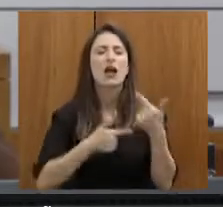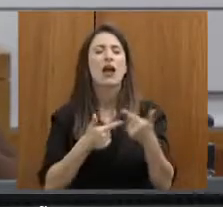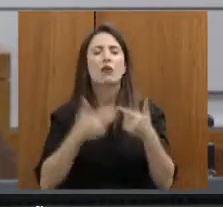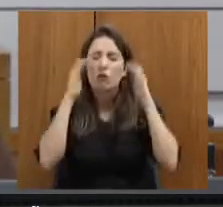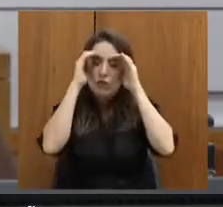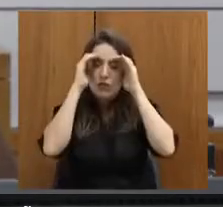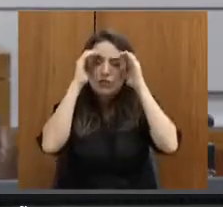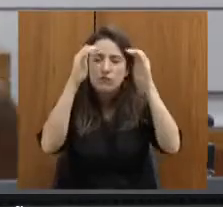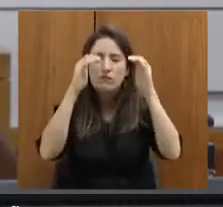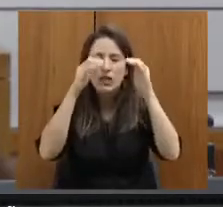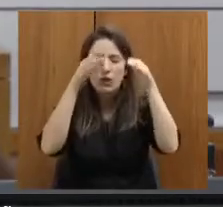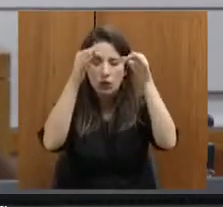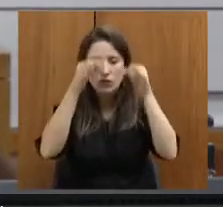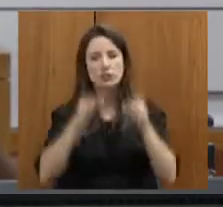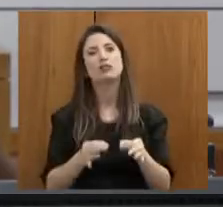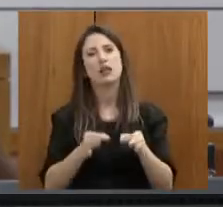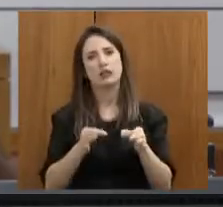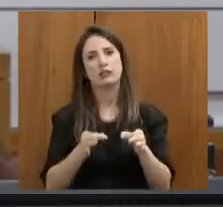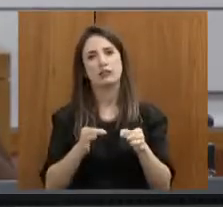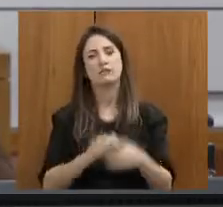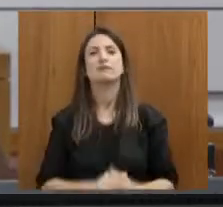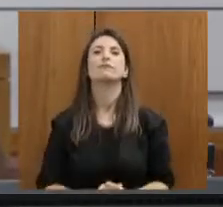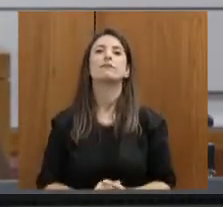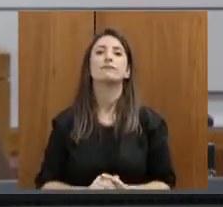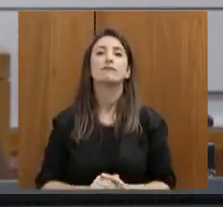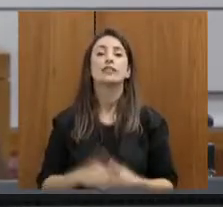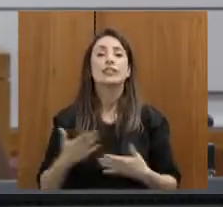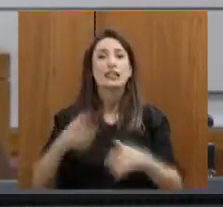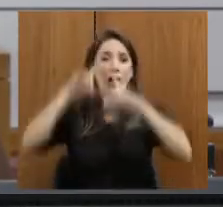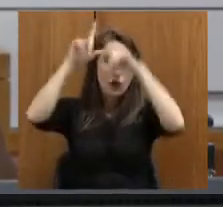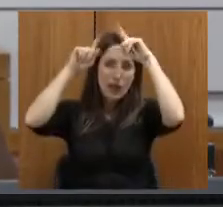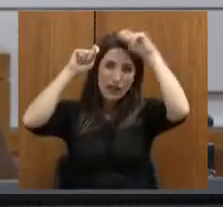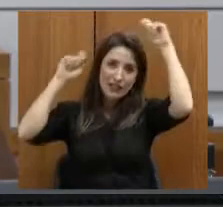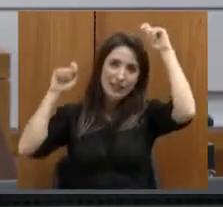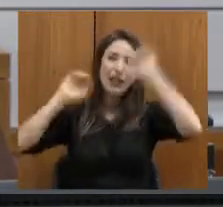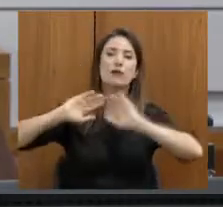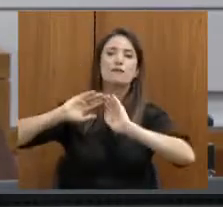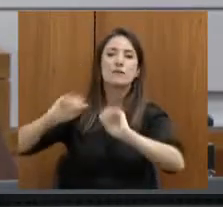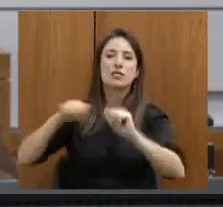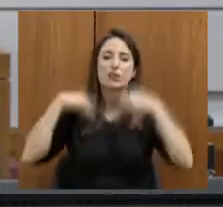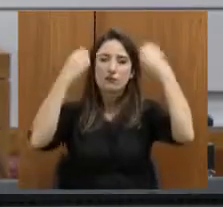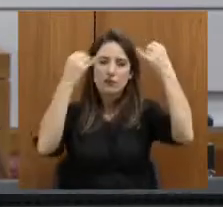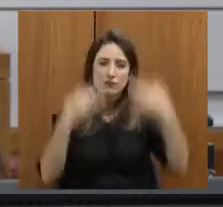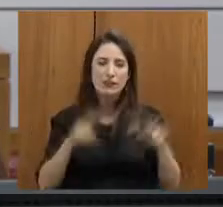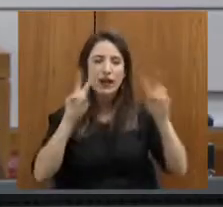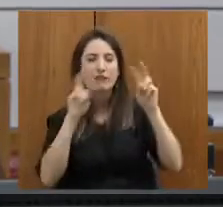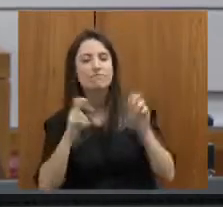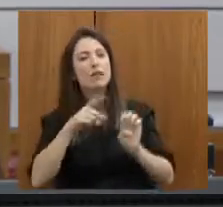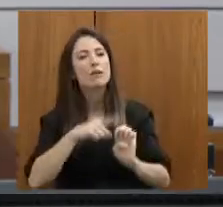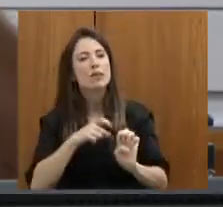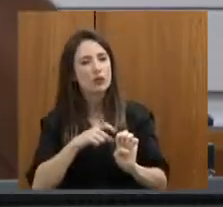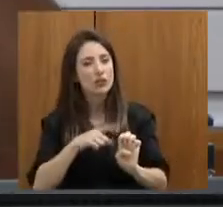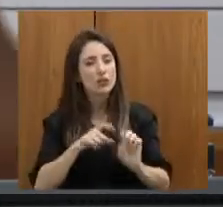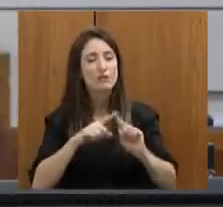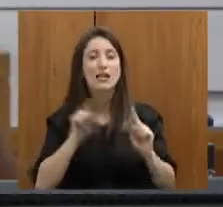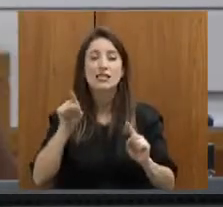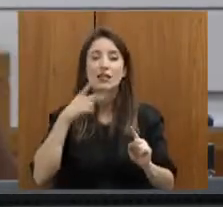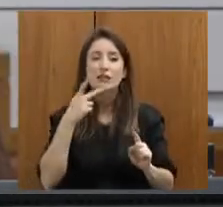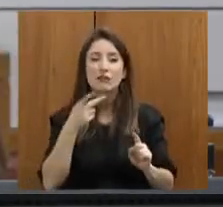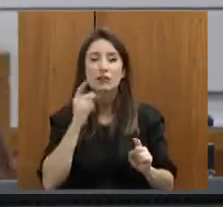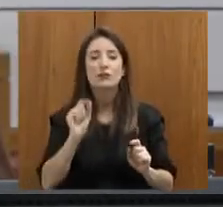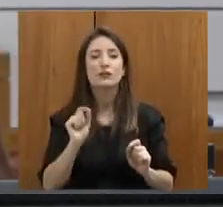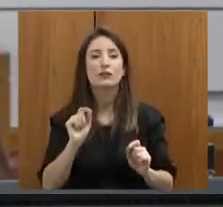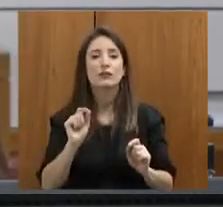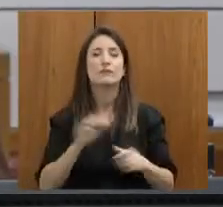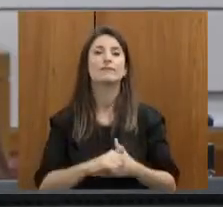efeito e com honestidade é o André pediu que eu falasse dessa questão do empreendedorismo mas ela citou se